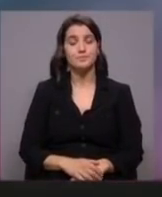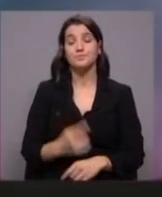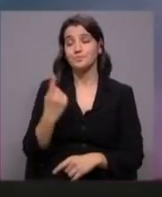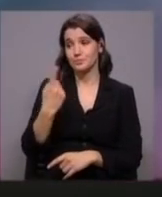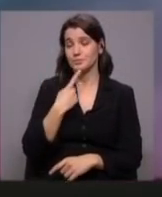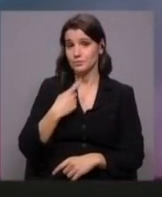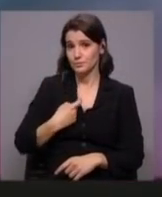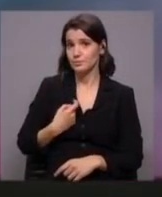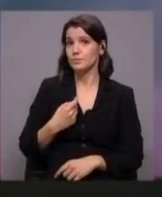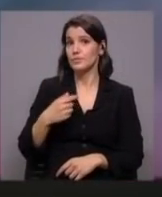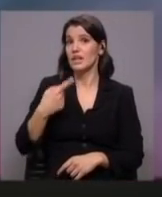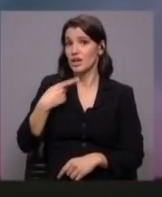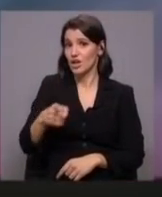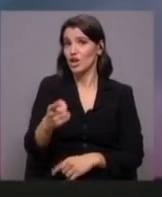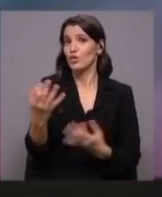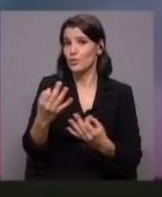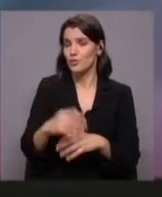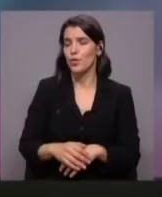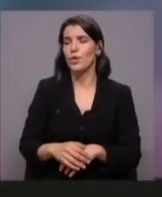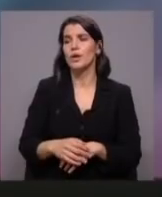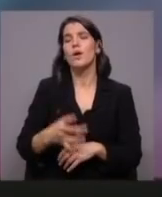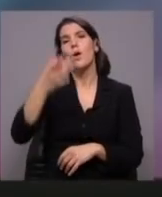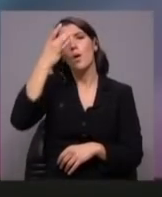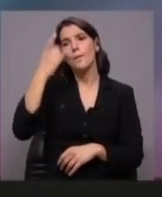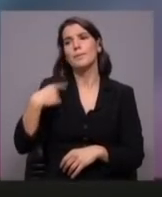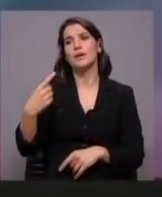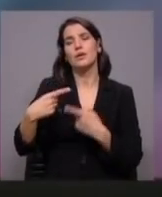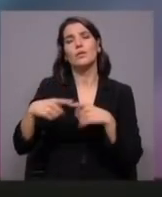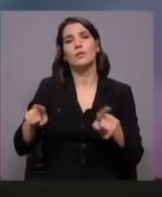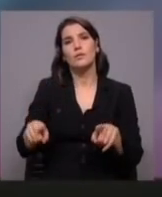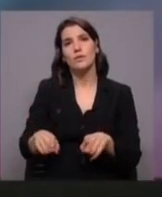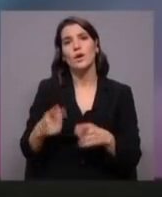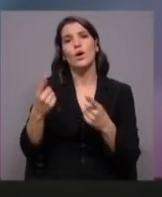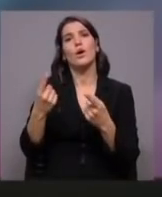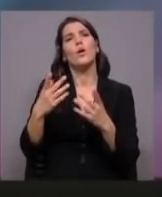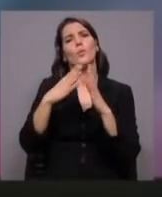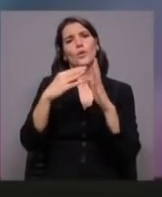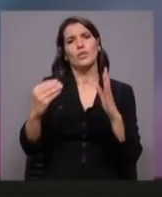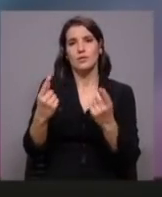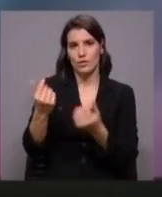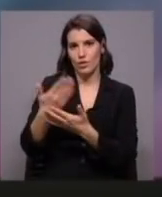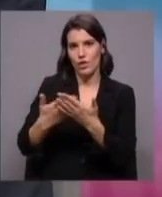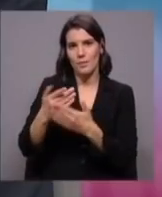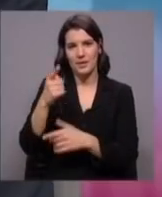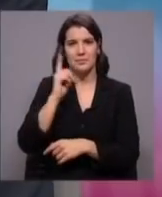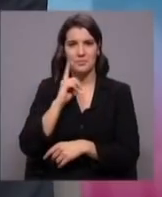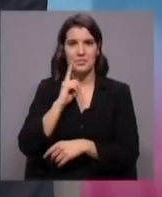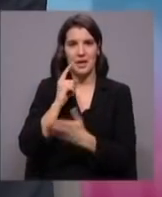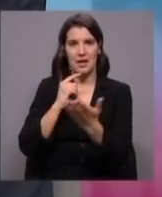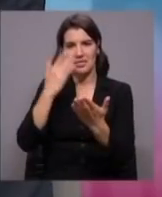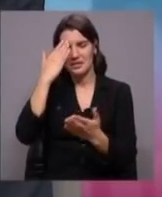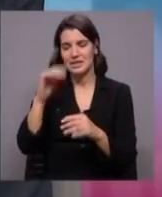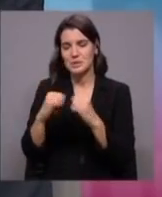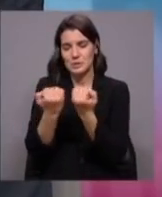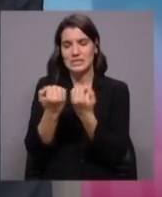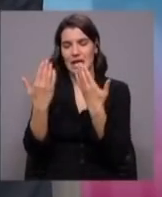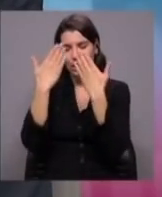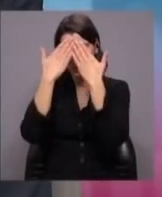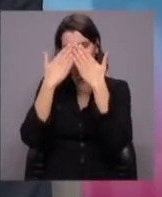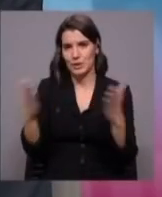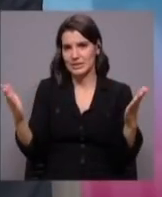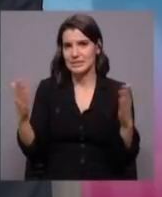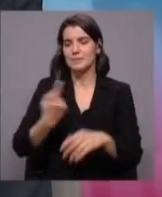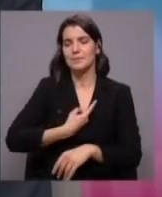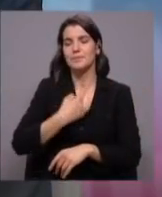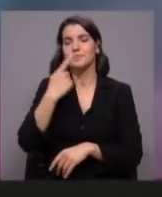Rio colocou foi a diferença entre nós, de modelos económicos e até, enfim, a chapeada à ideia da social-democracia. Devo dizer que